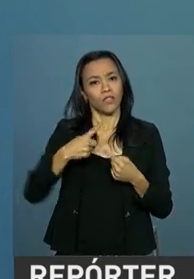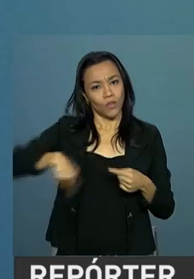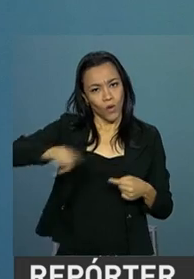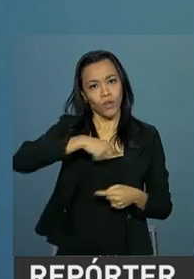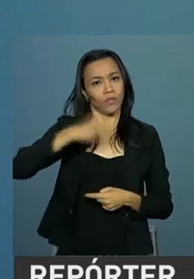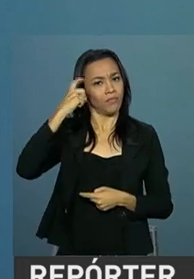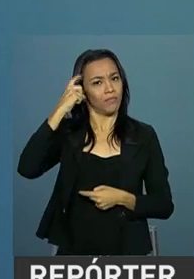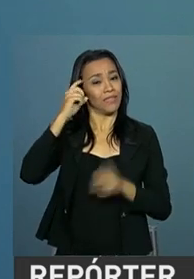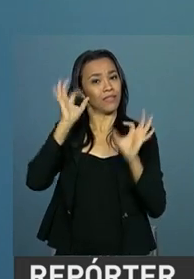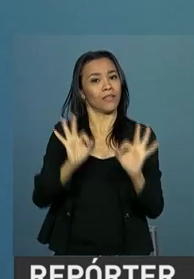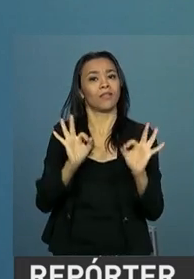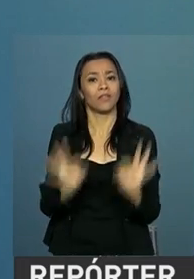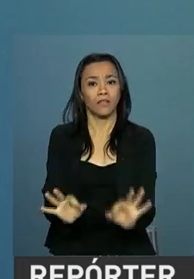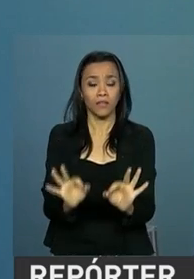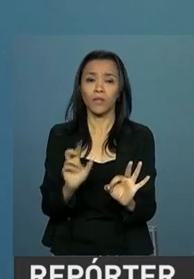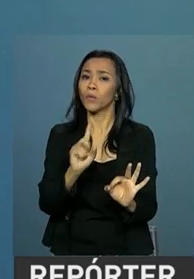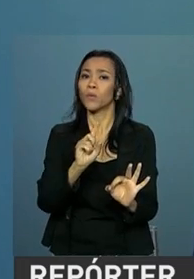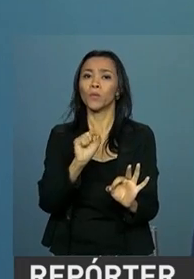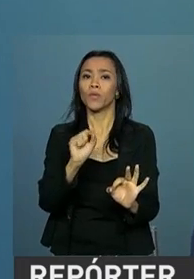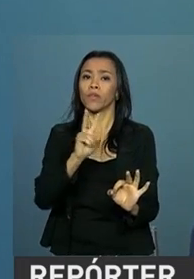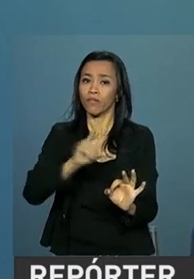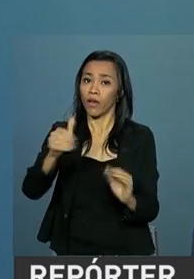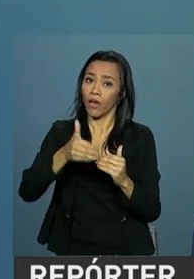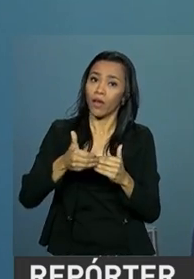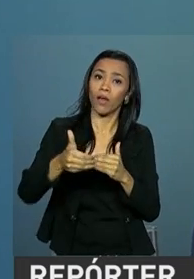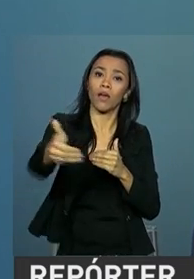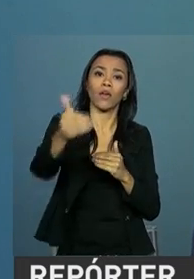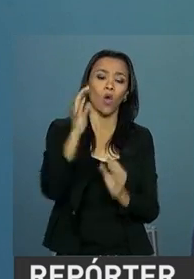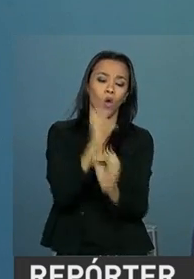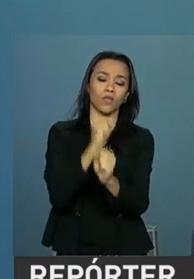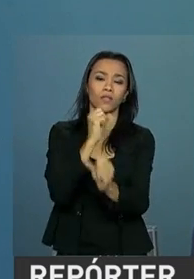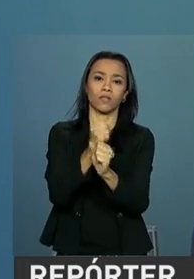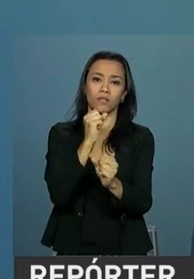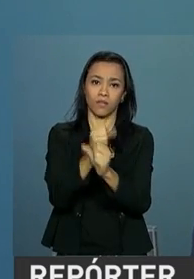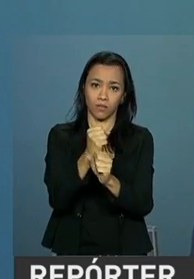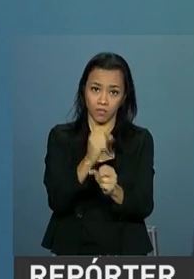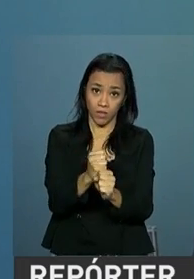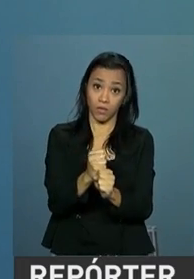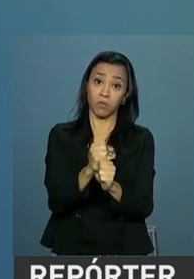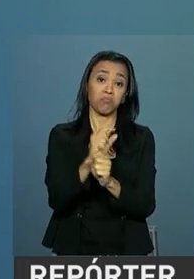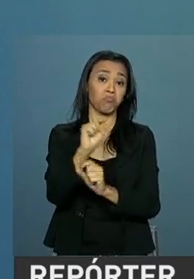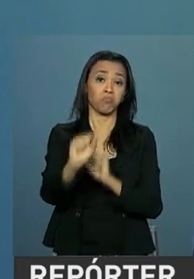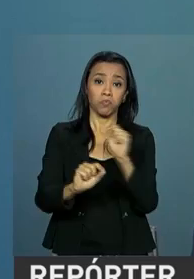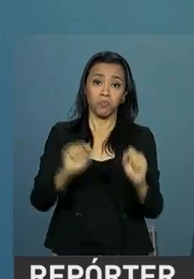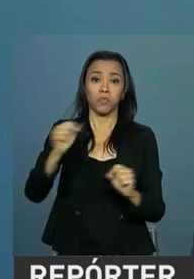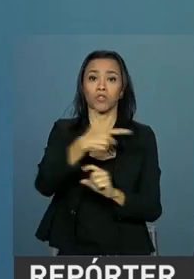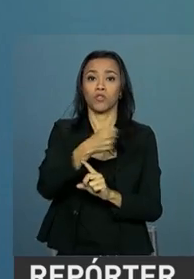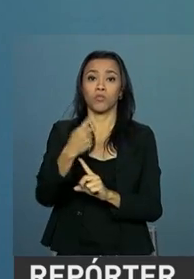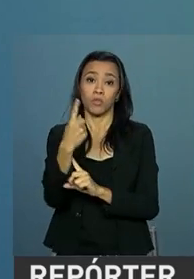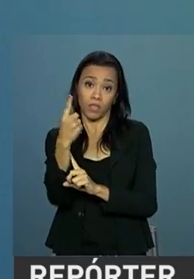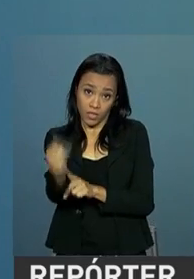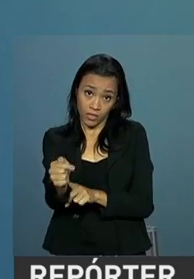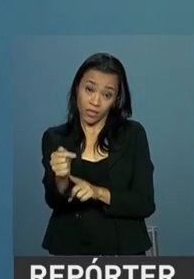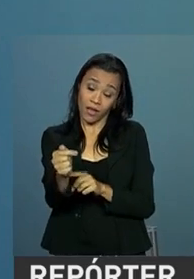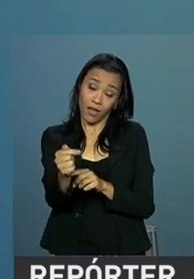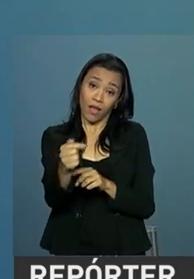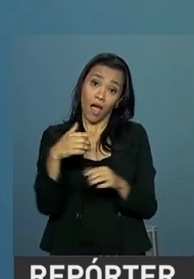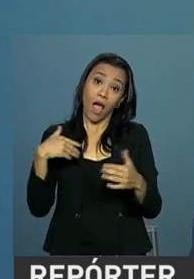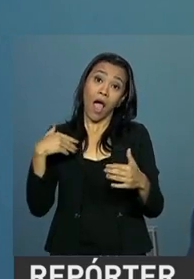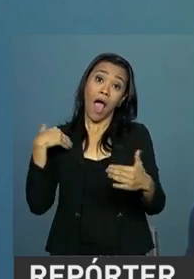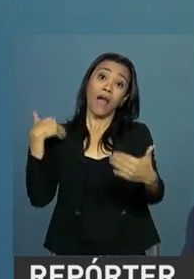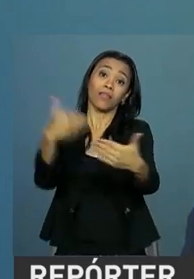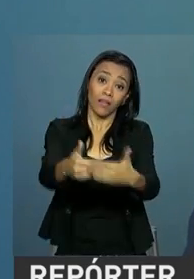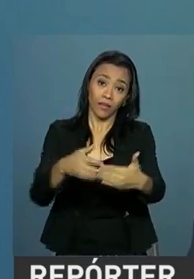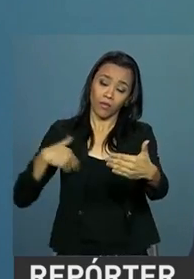o que será o orçamento de 2017 atá até lá sim teremos